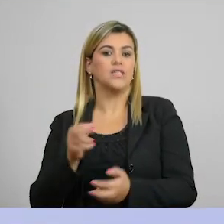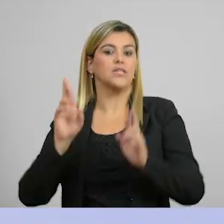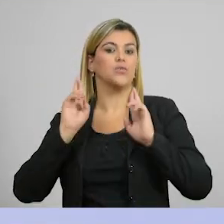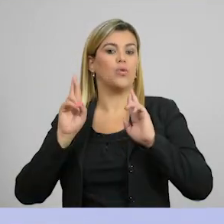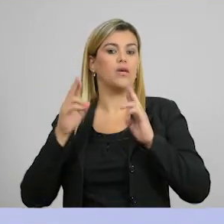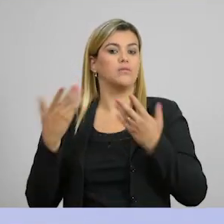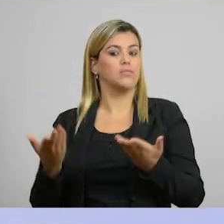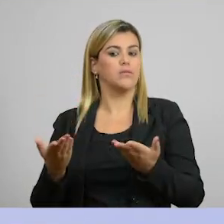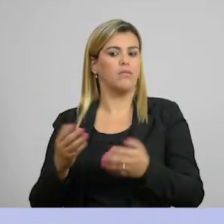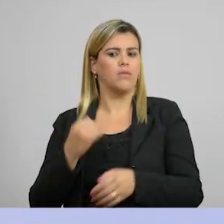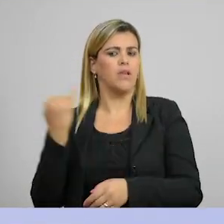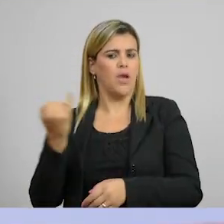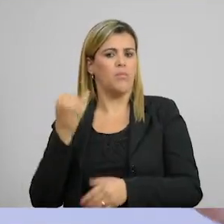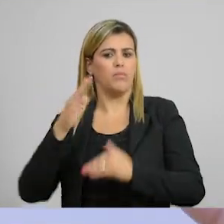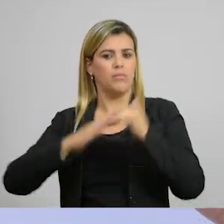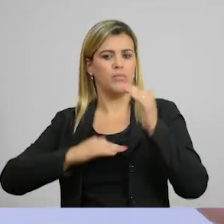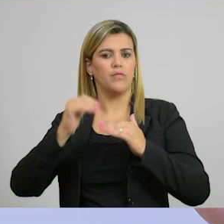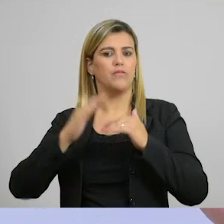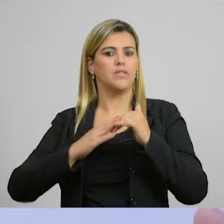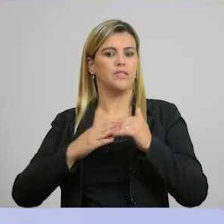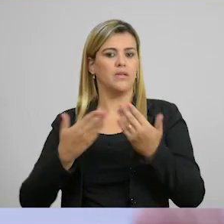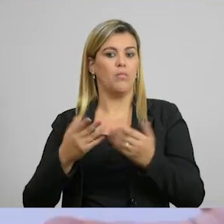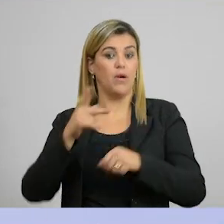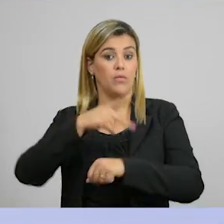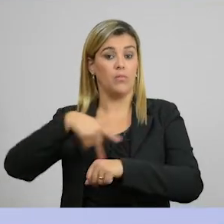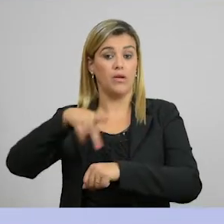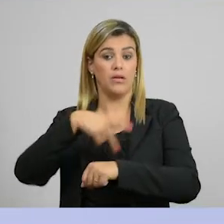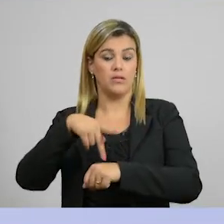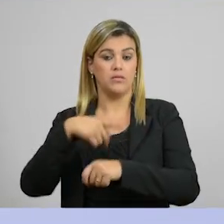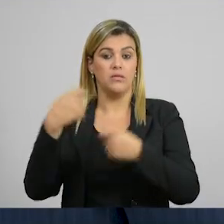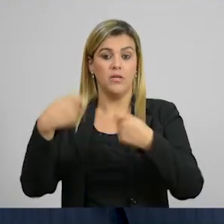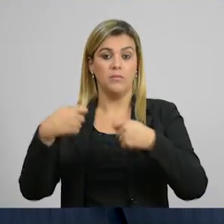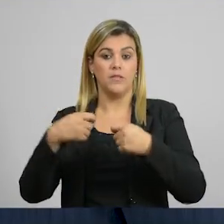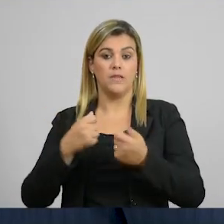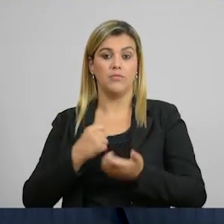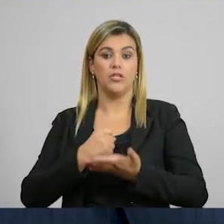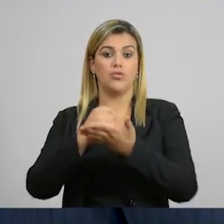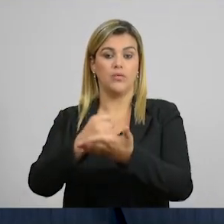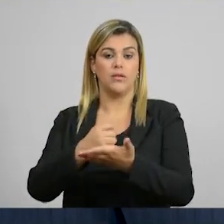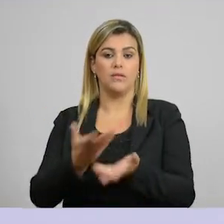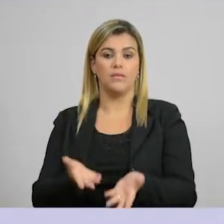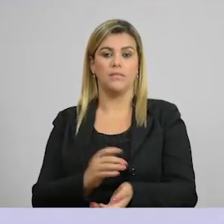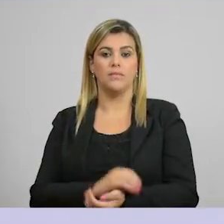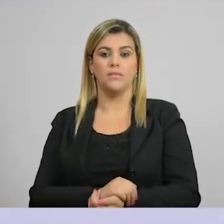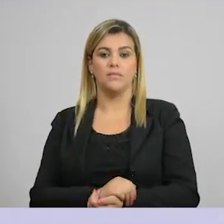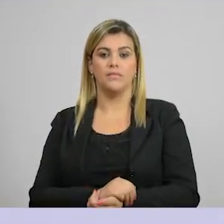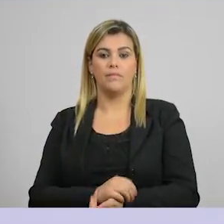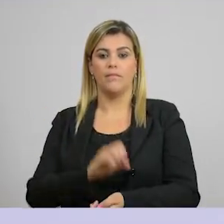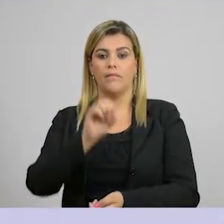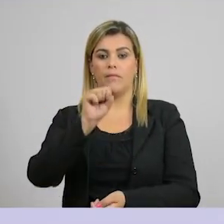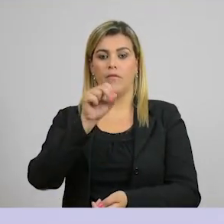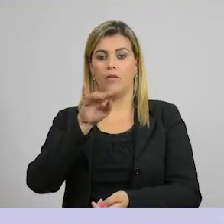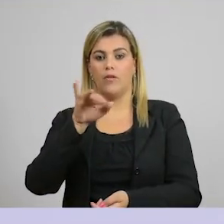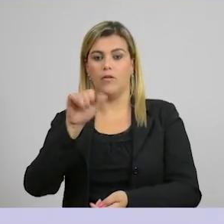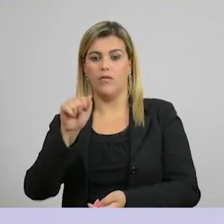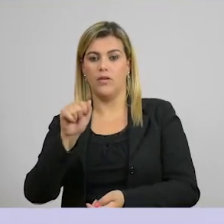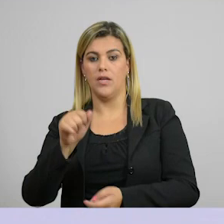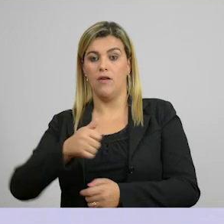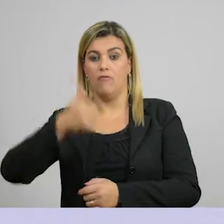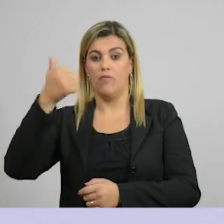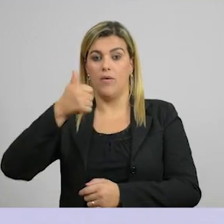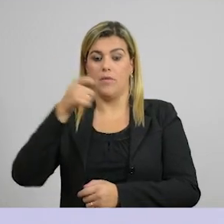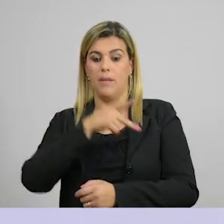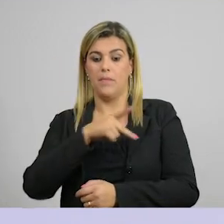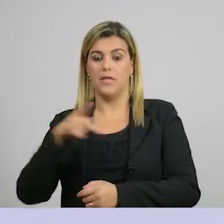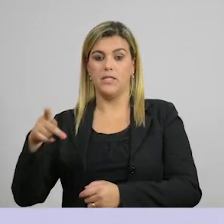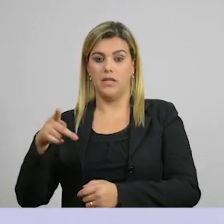a responsabilidade de falar assim, é uma importante profissão para o país. Precisamos ajudar. Você já cita aí a Sônia Guzman, que foi a nossa